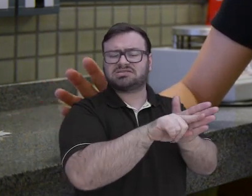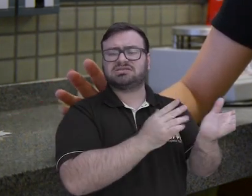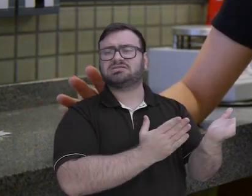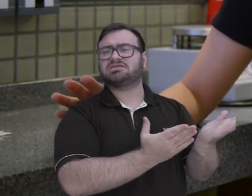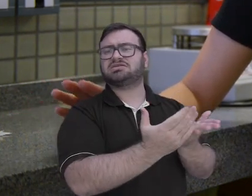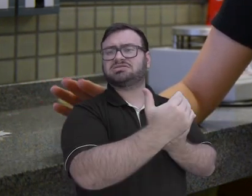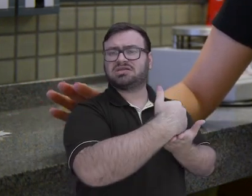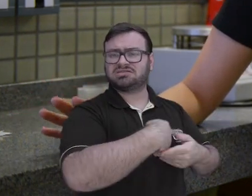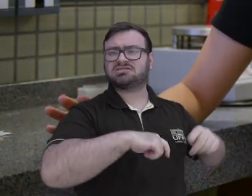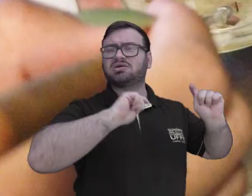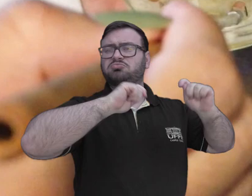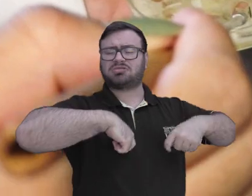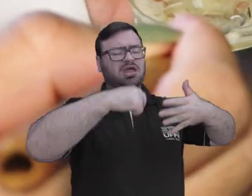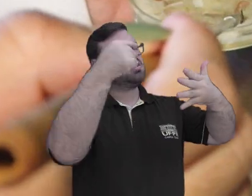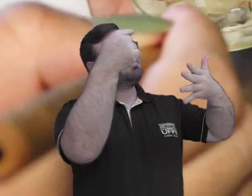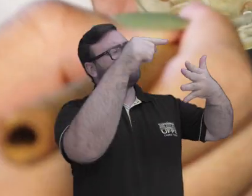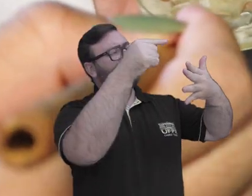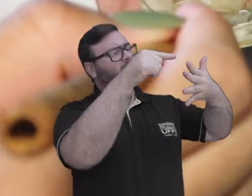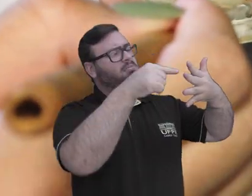curso tem esse diferencial.